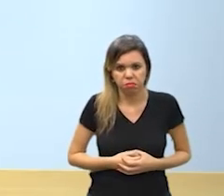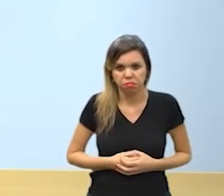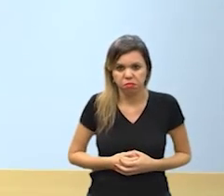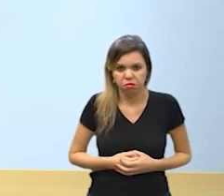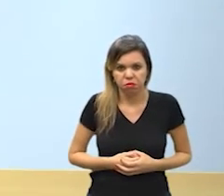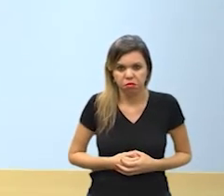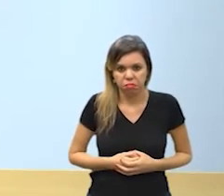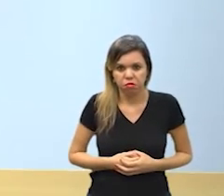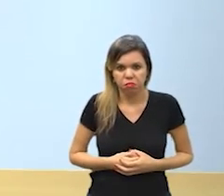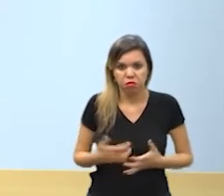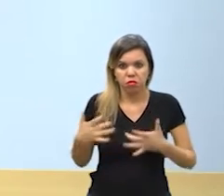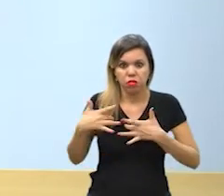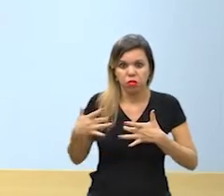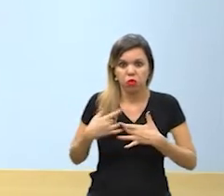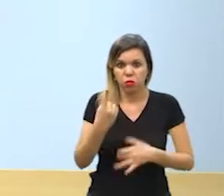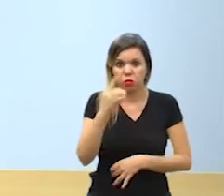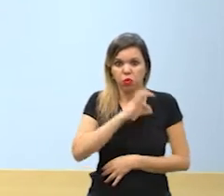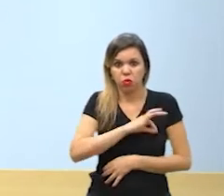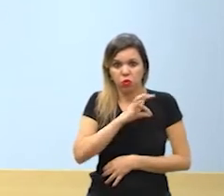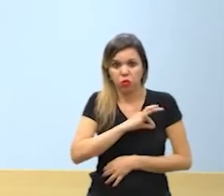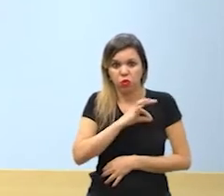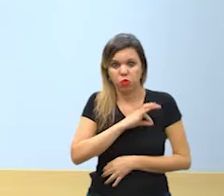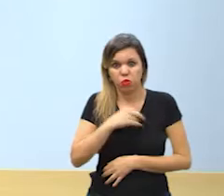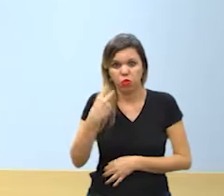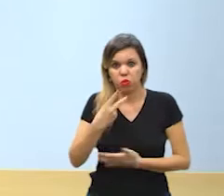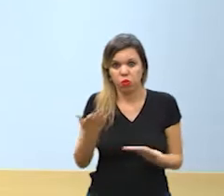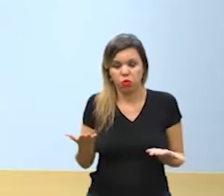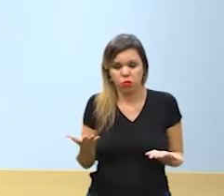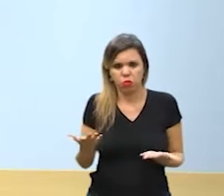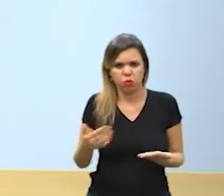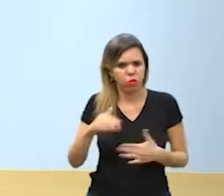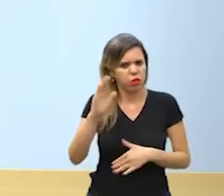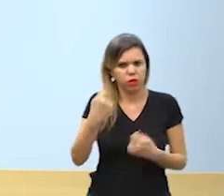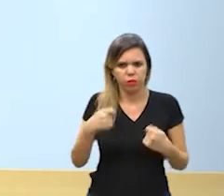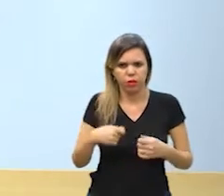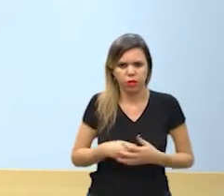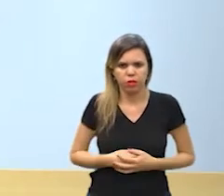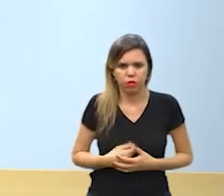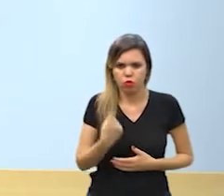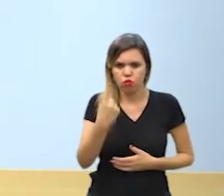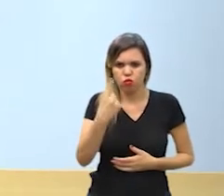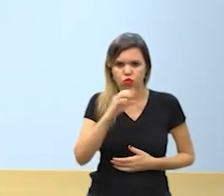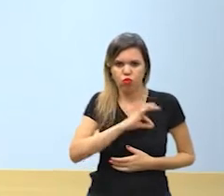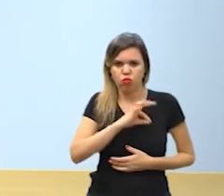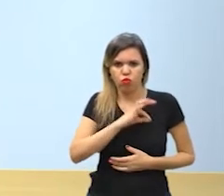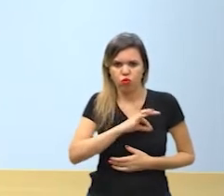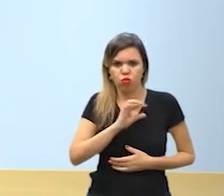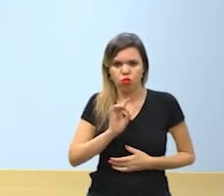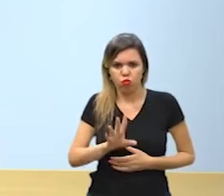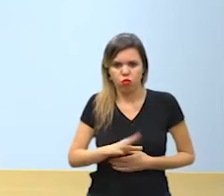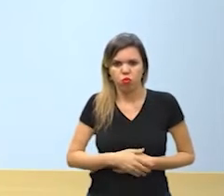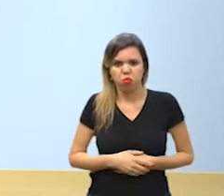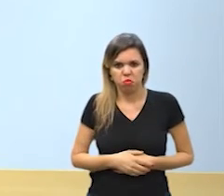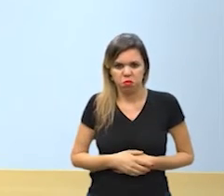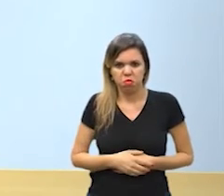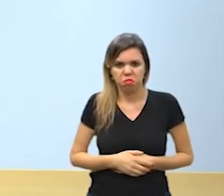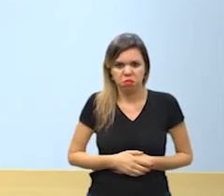momento. De doarmos um salário, não precisa mais. Um